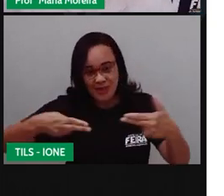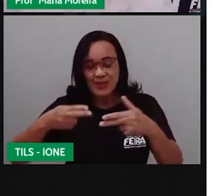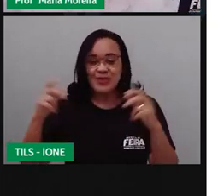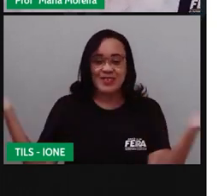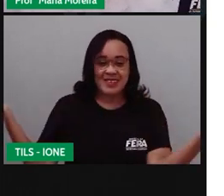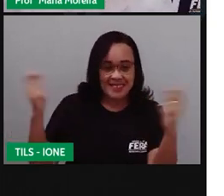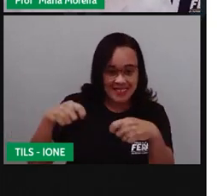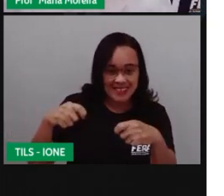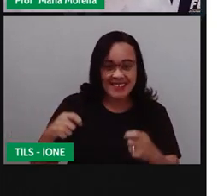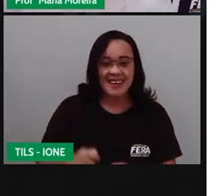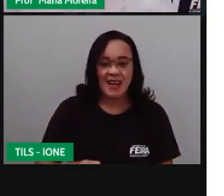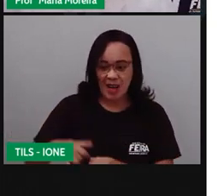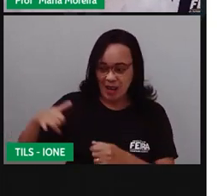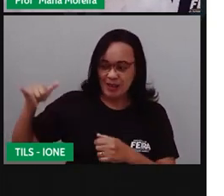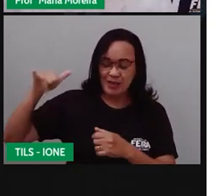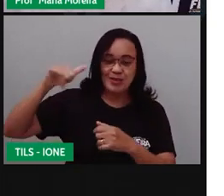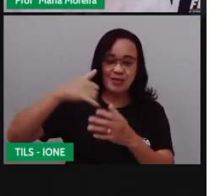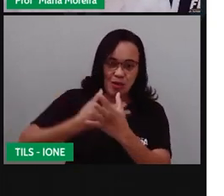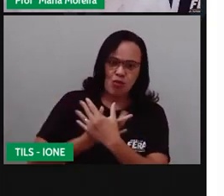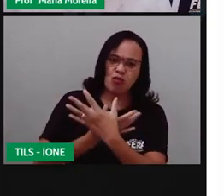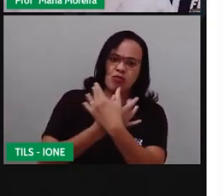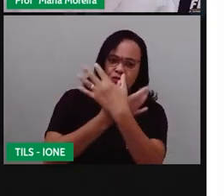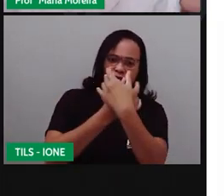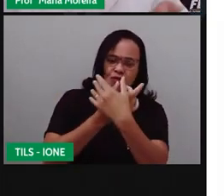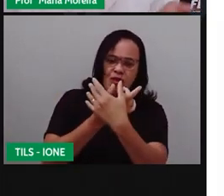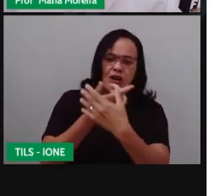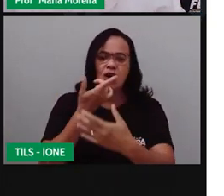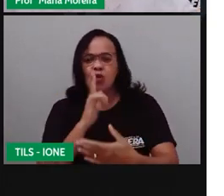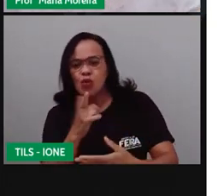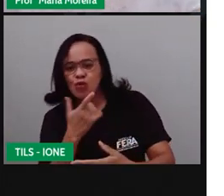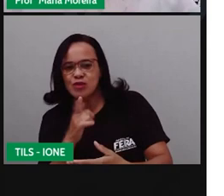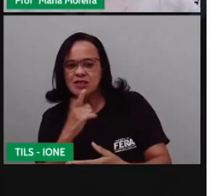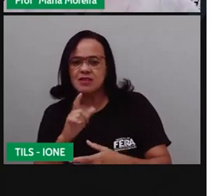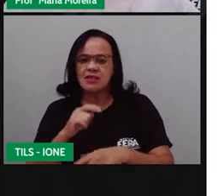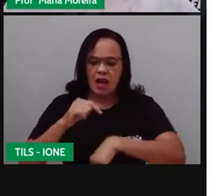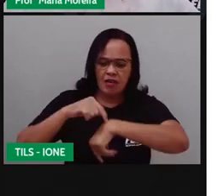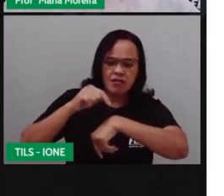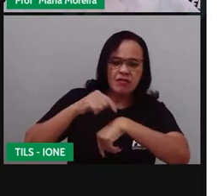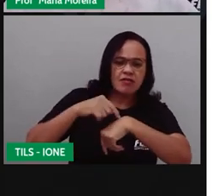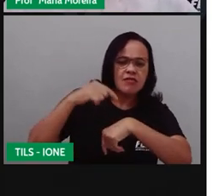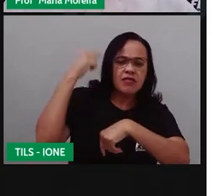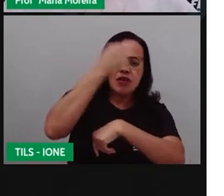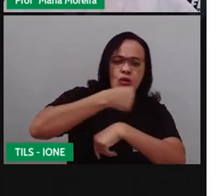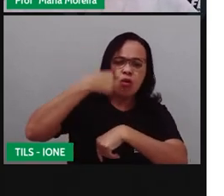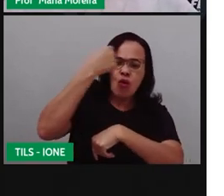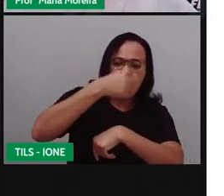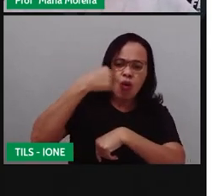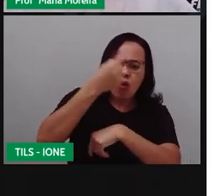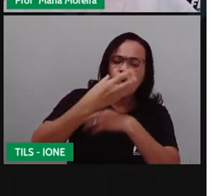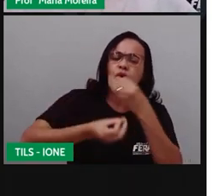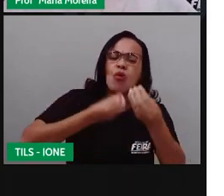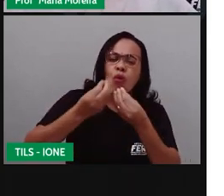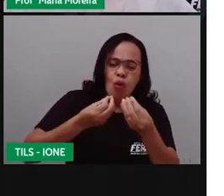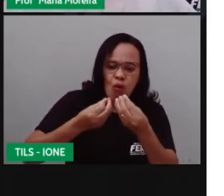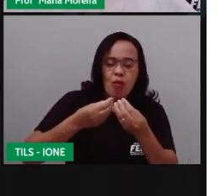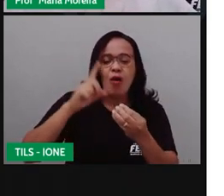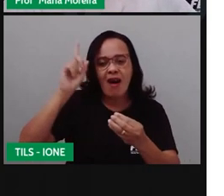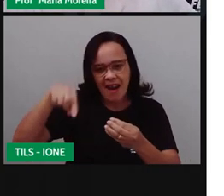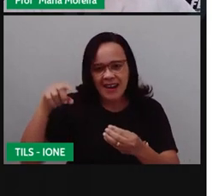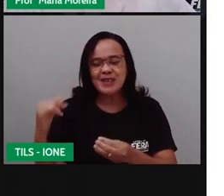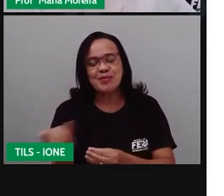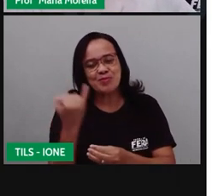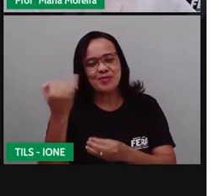efeito aí de voo. E quem consegue, eles tentam medir o tempo de voo que essas pessoas conseguiram. É bem interessante a